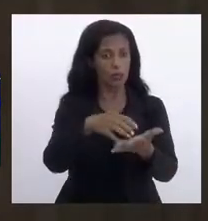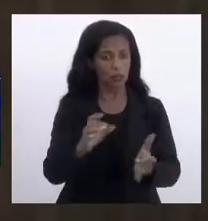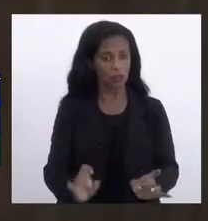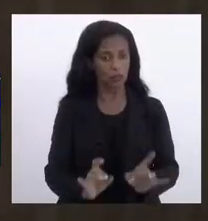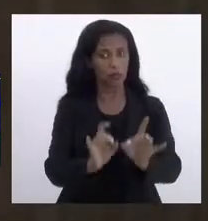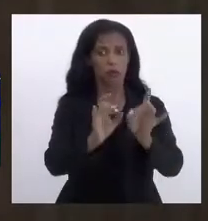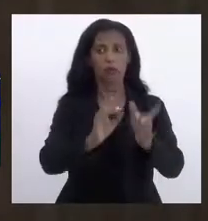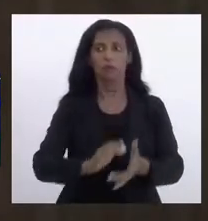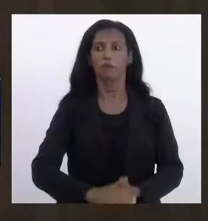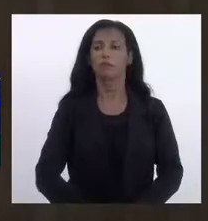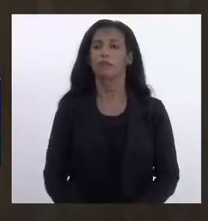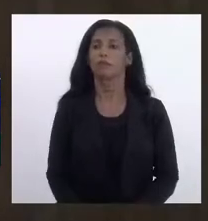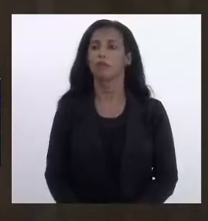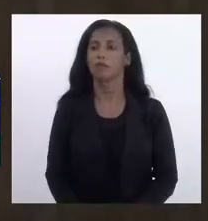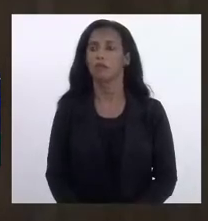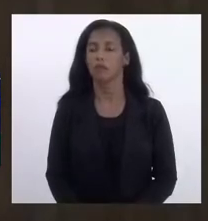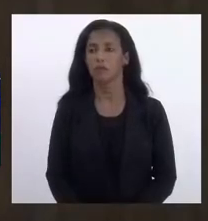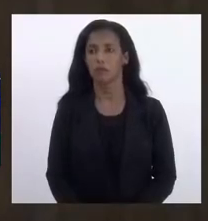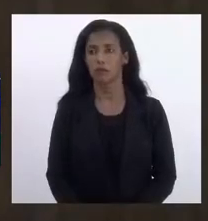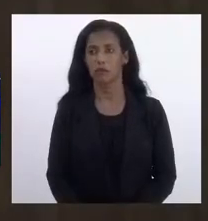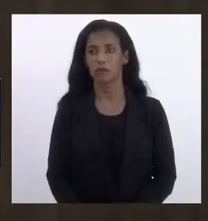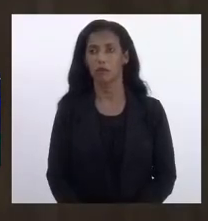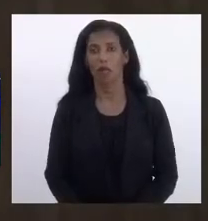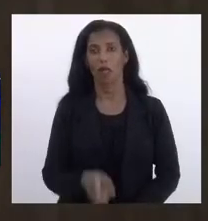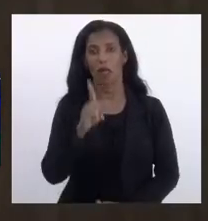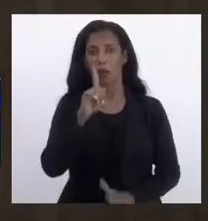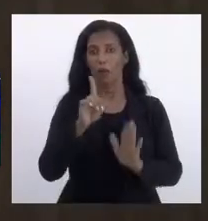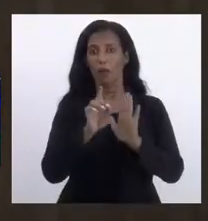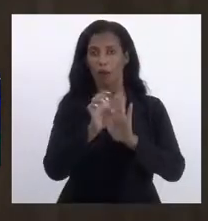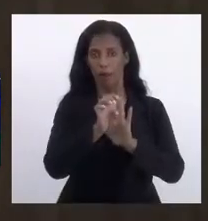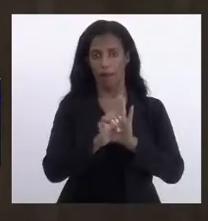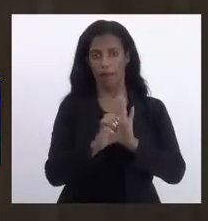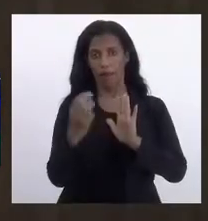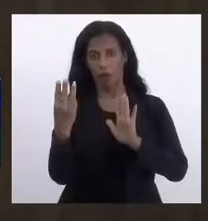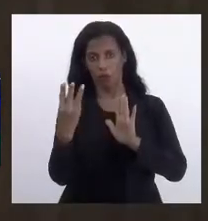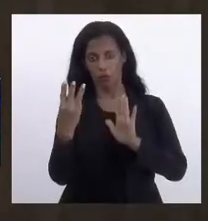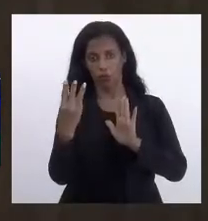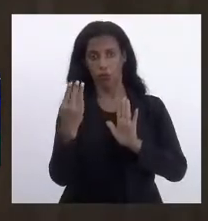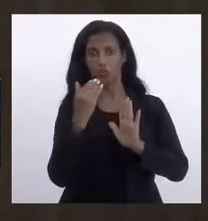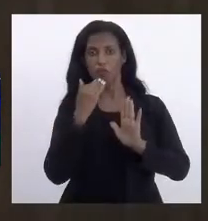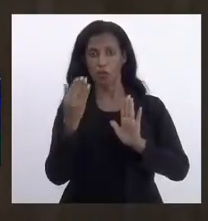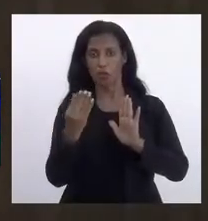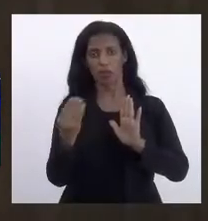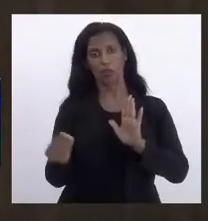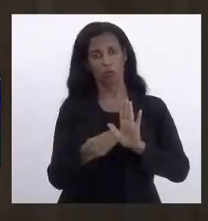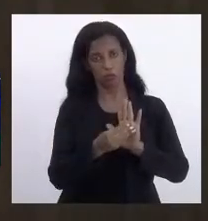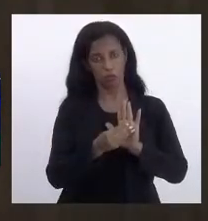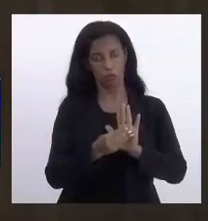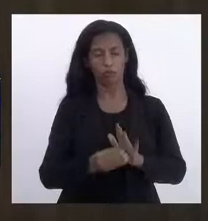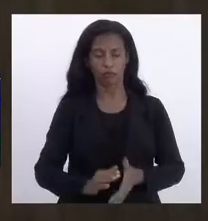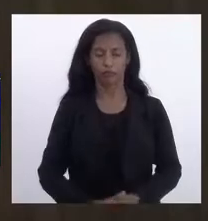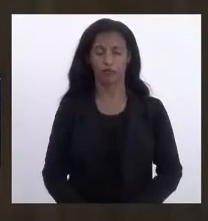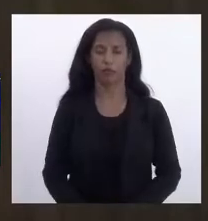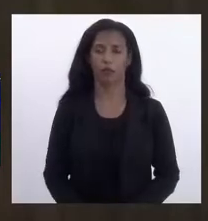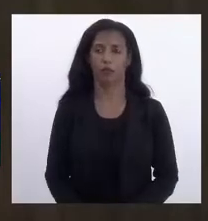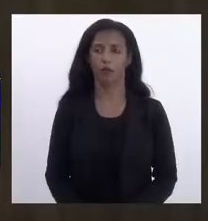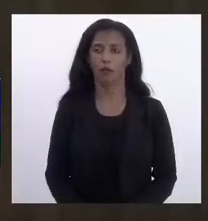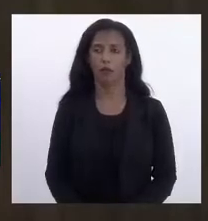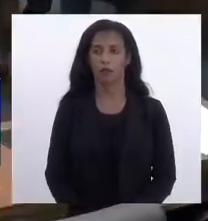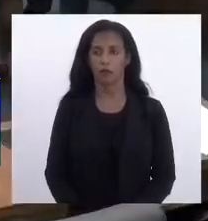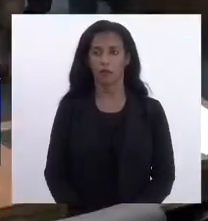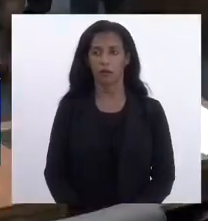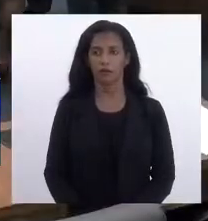especializados. Essas são, é uma emenda só com essas três orientações que eu acho que ajuda o